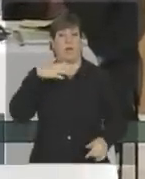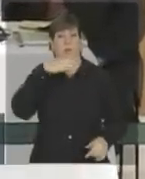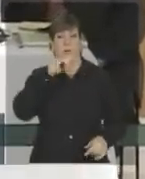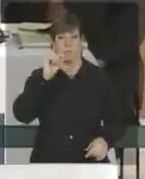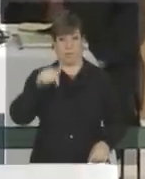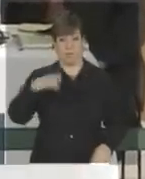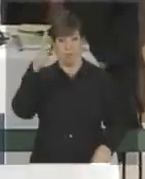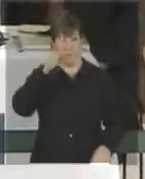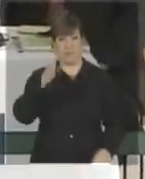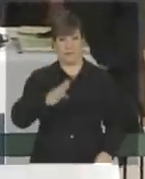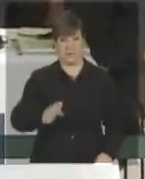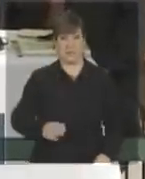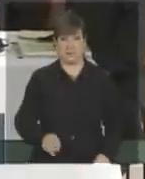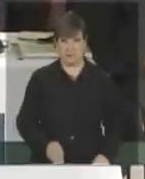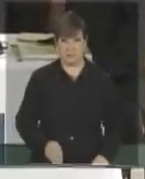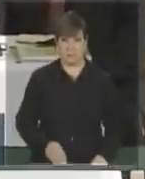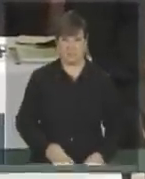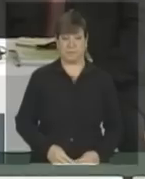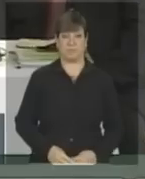de que o Brasil